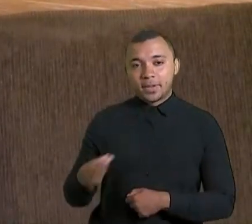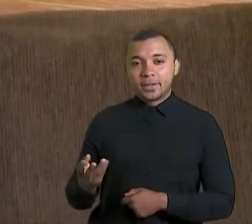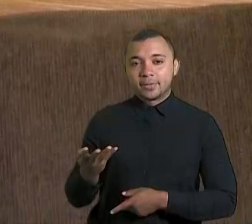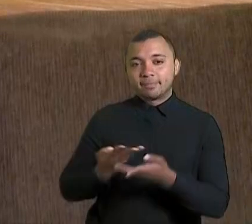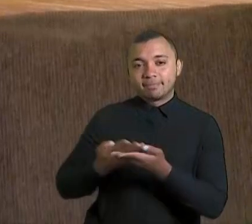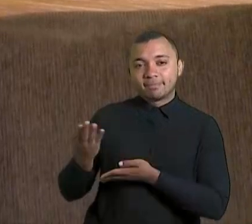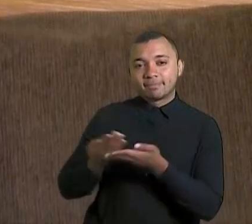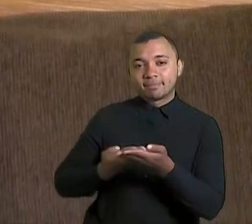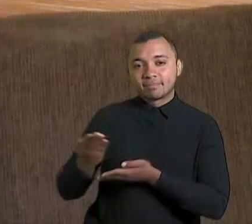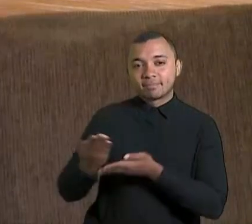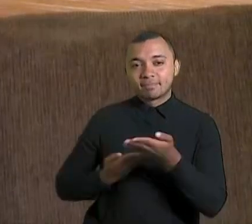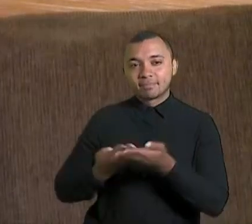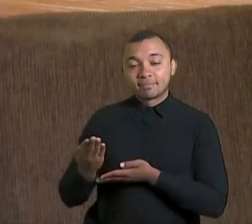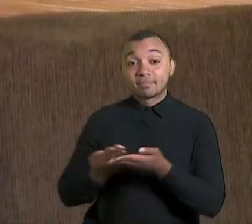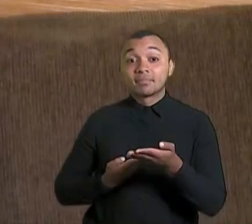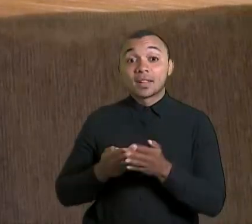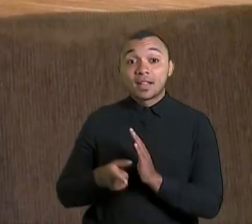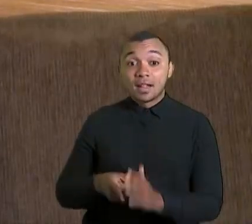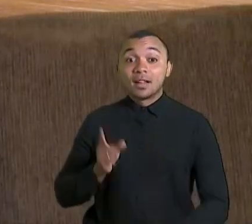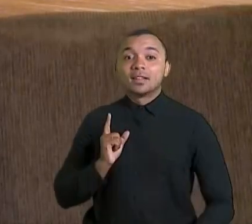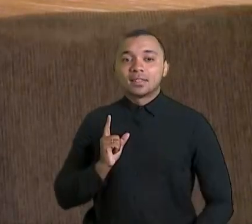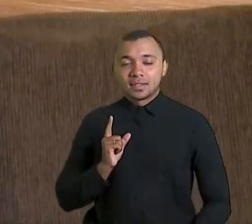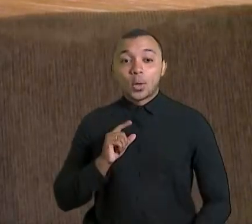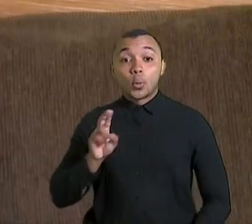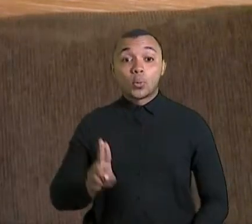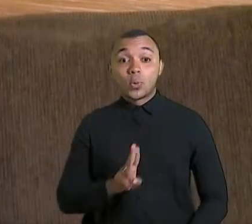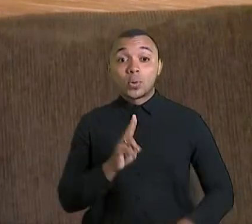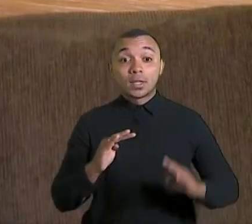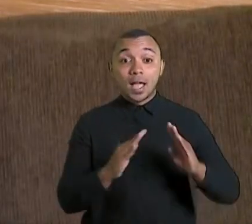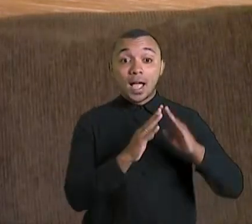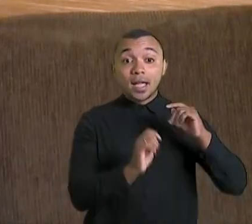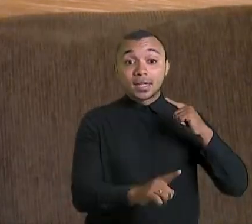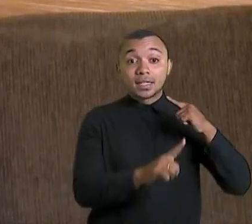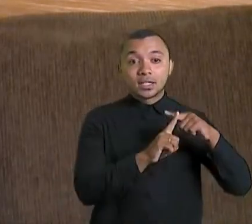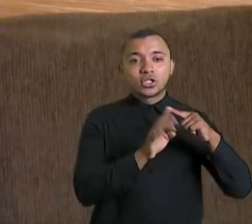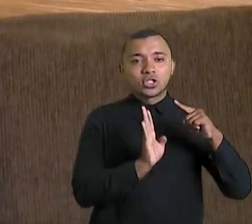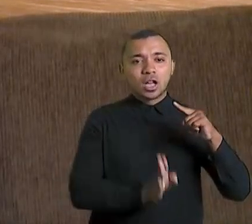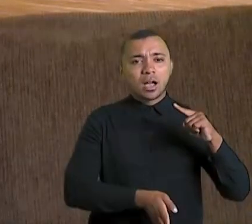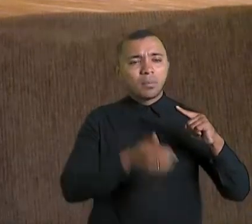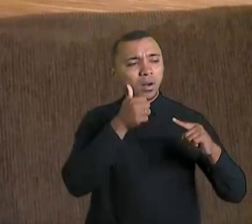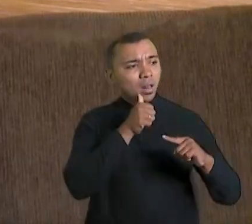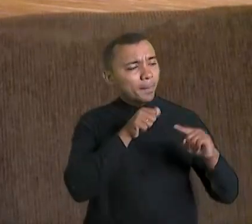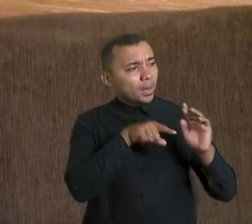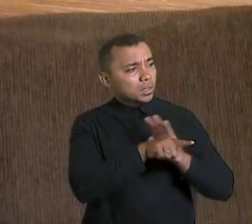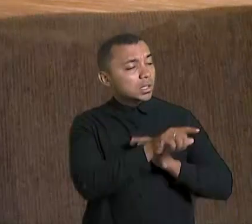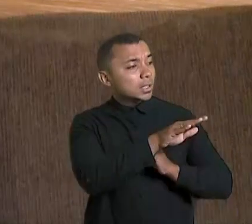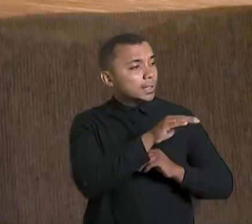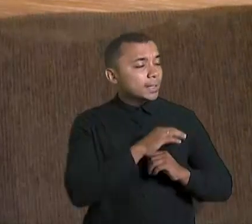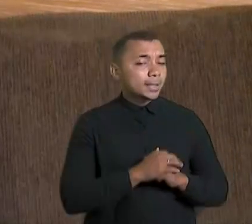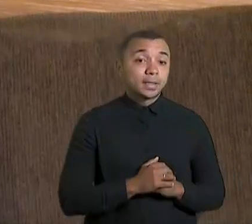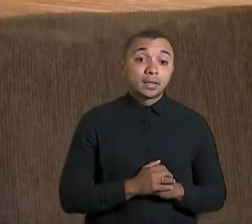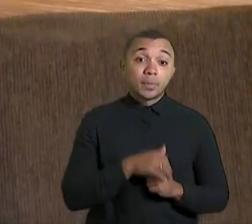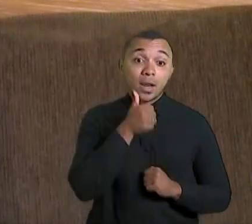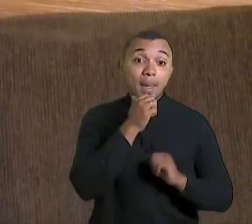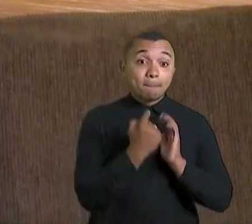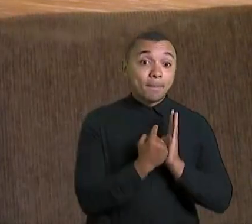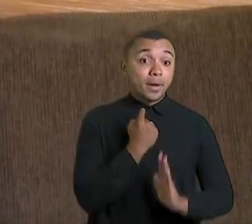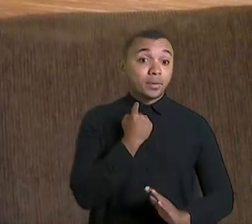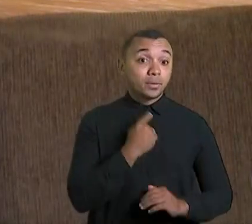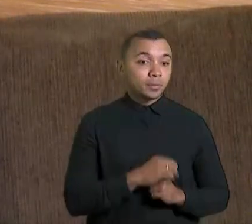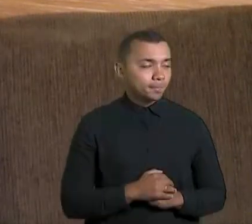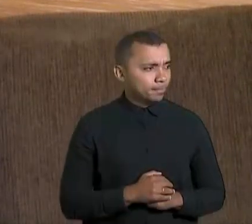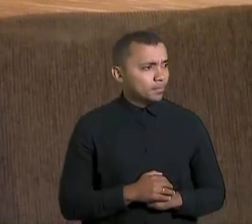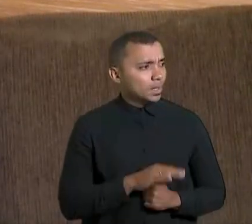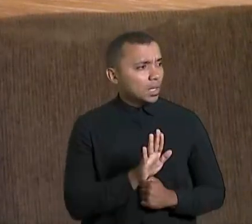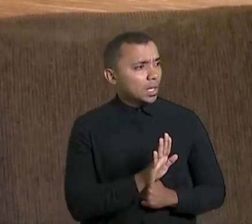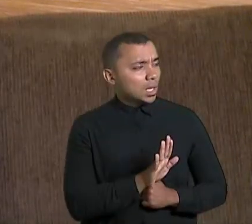gente fazia parte de uma igreja e uma vez uma senhora perguntou assim, existe algum código, né,